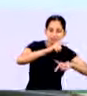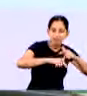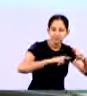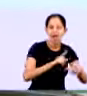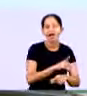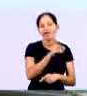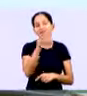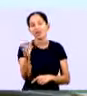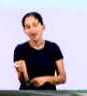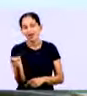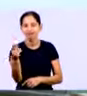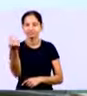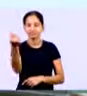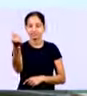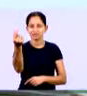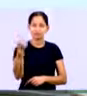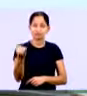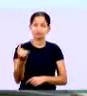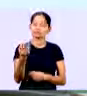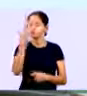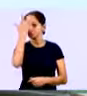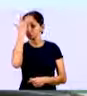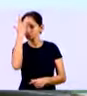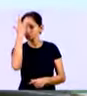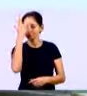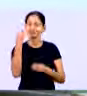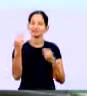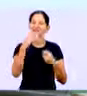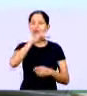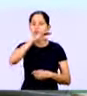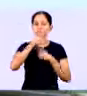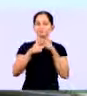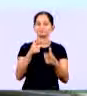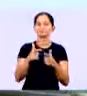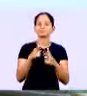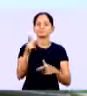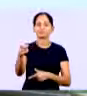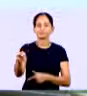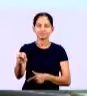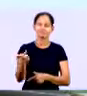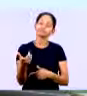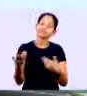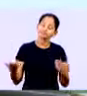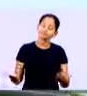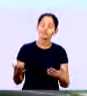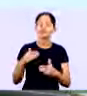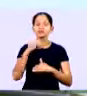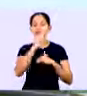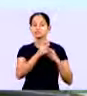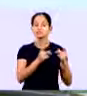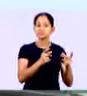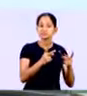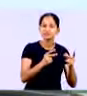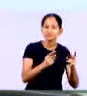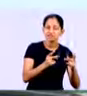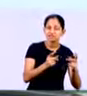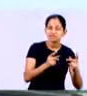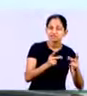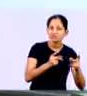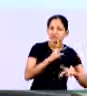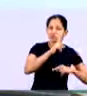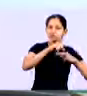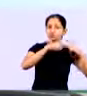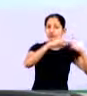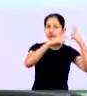no financeiro, mas se você não estiver preparado para esses impactos, você vai ter problema. Se há um processo de crescimento de vendas e um processo de crescimento de